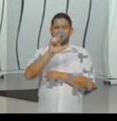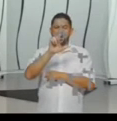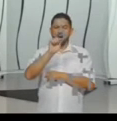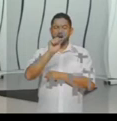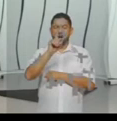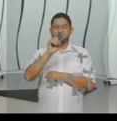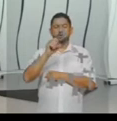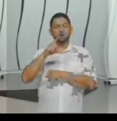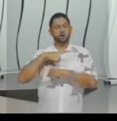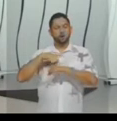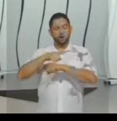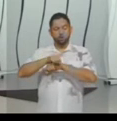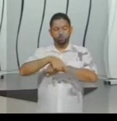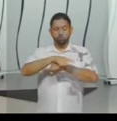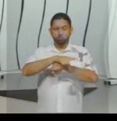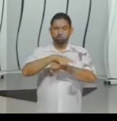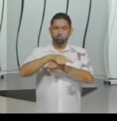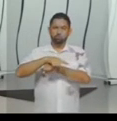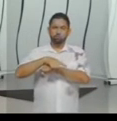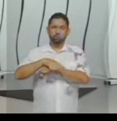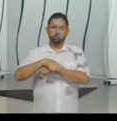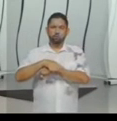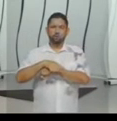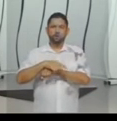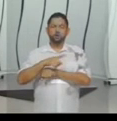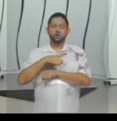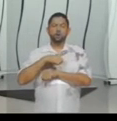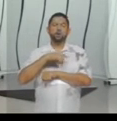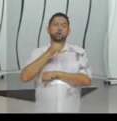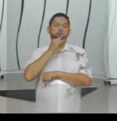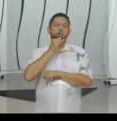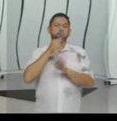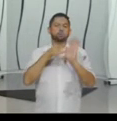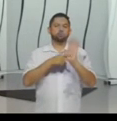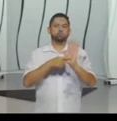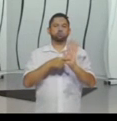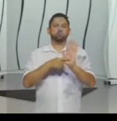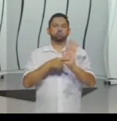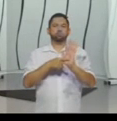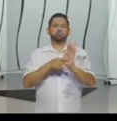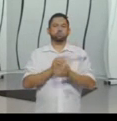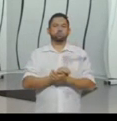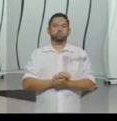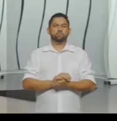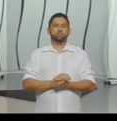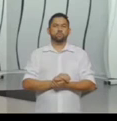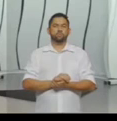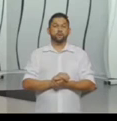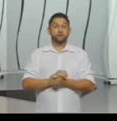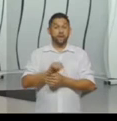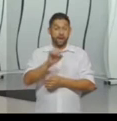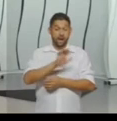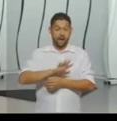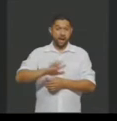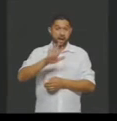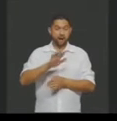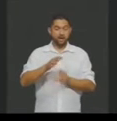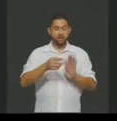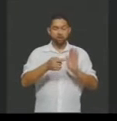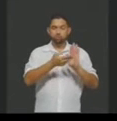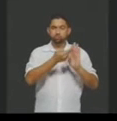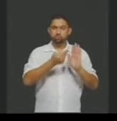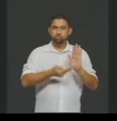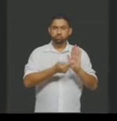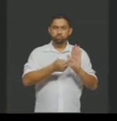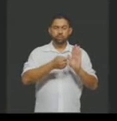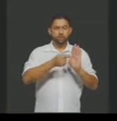possuem flagelos. E aqui nós temos como exemplo o Trypanosoma cruzi. Essa região toda dele aqui, ó,